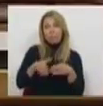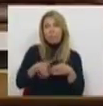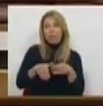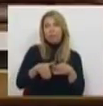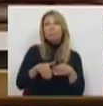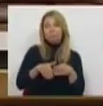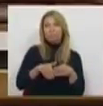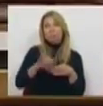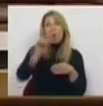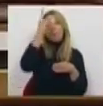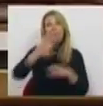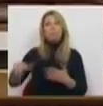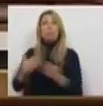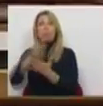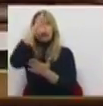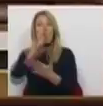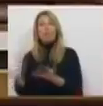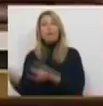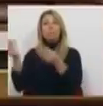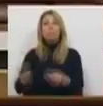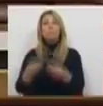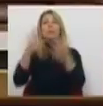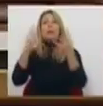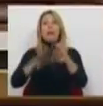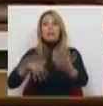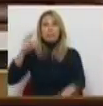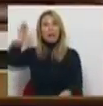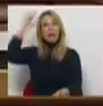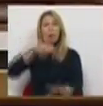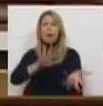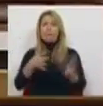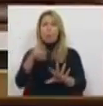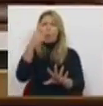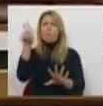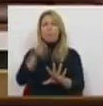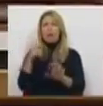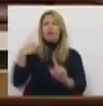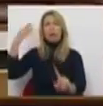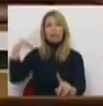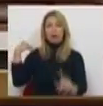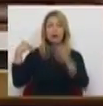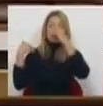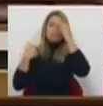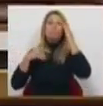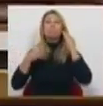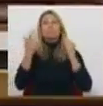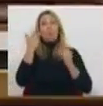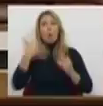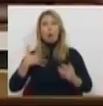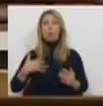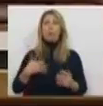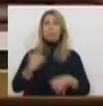do que aquela proposta que o Governo entregou na Assembleia da República há pouco mais de um mês atrás. Orgulhamos-nos do trabalho que